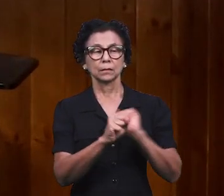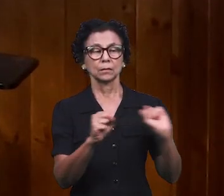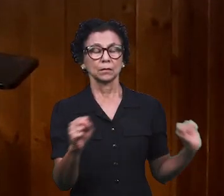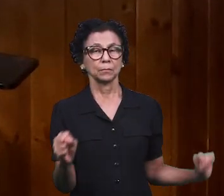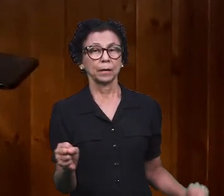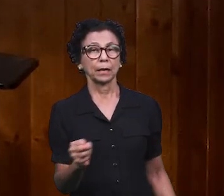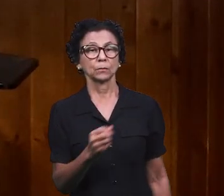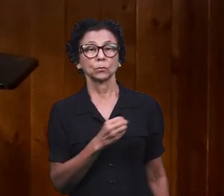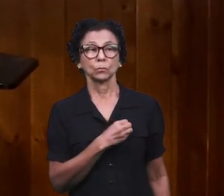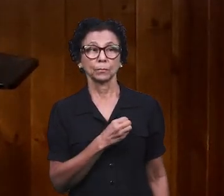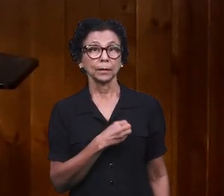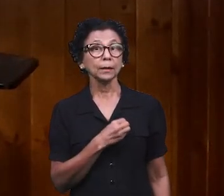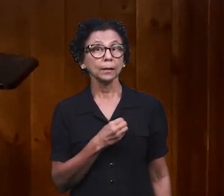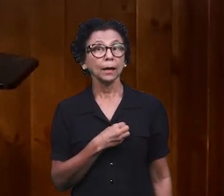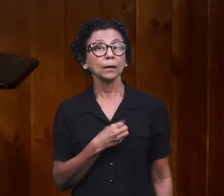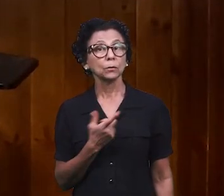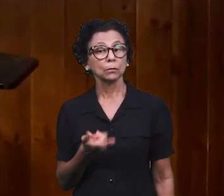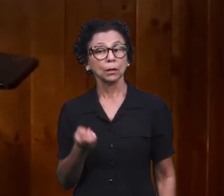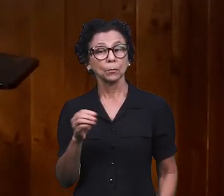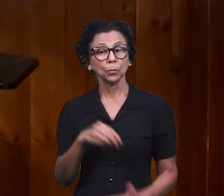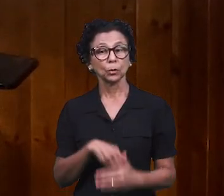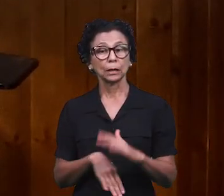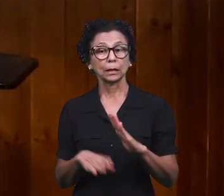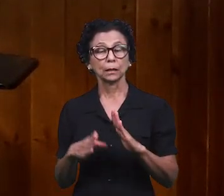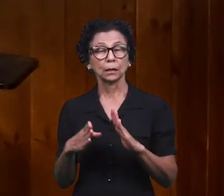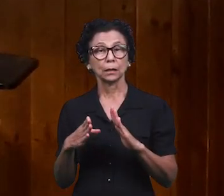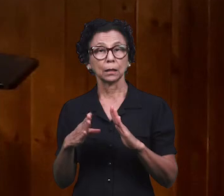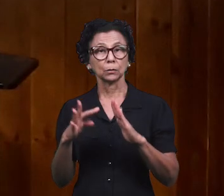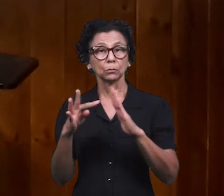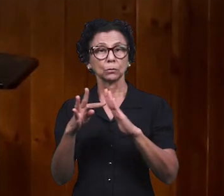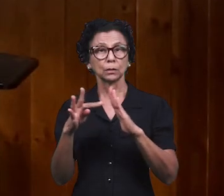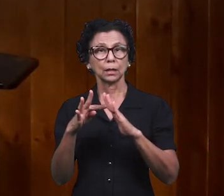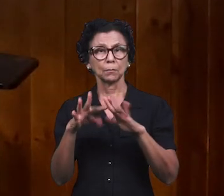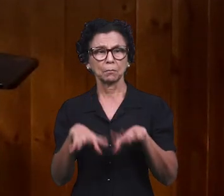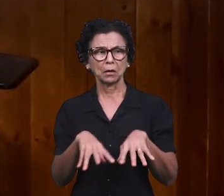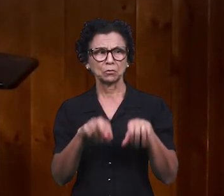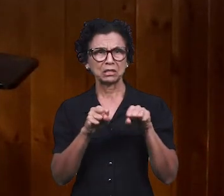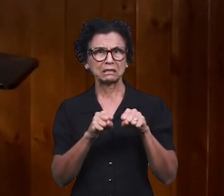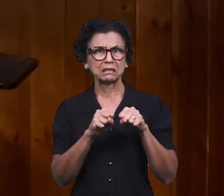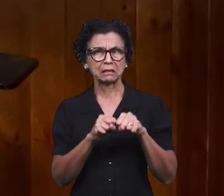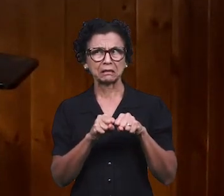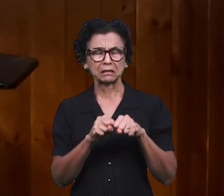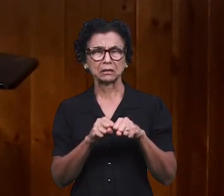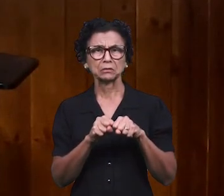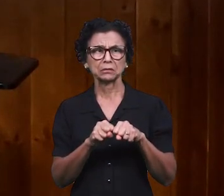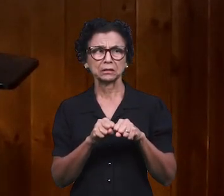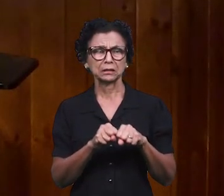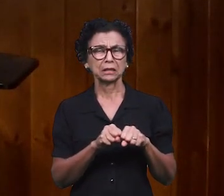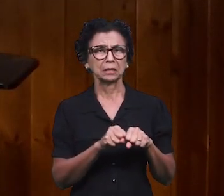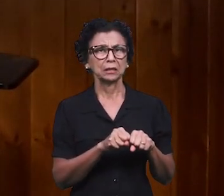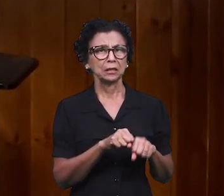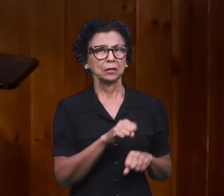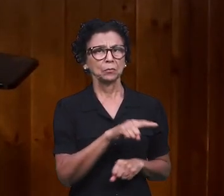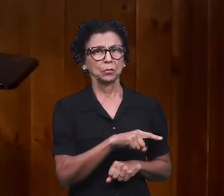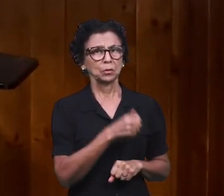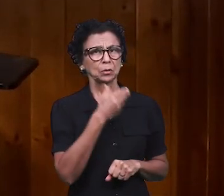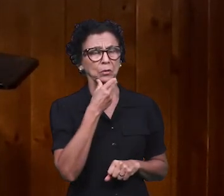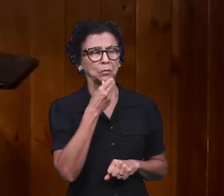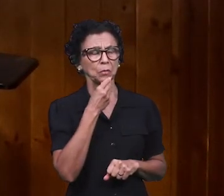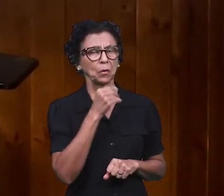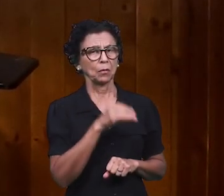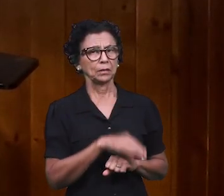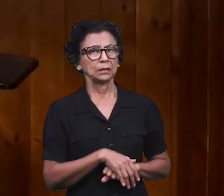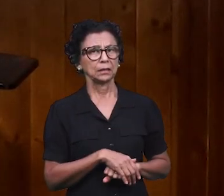sobre o templo e sobre aquele lugar, né, terrivelmente profanado por Antíoco